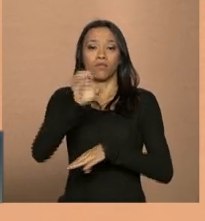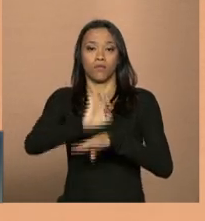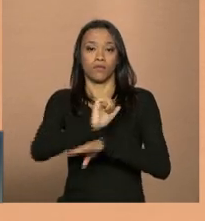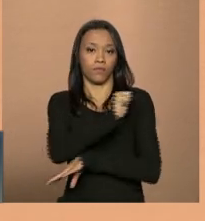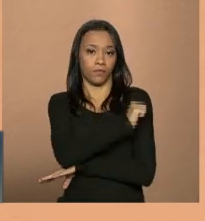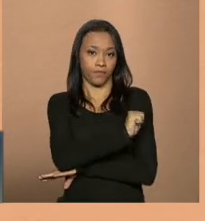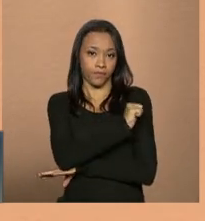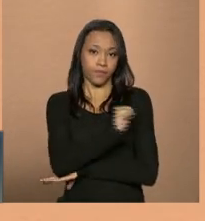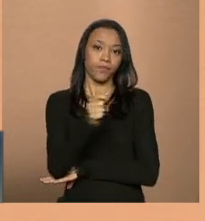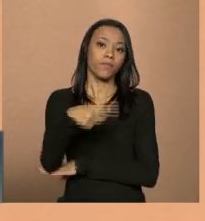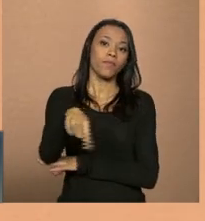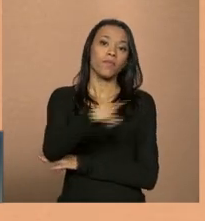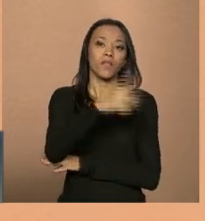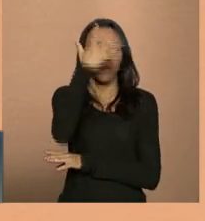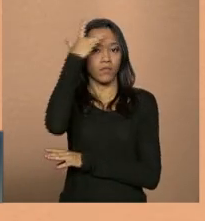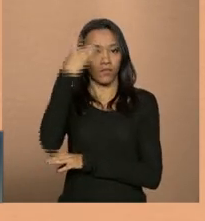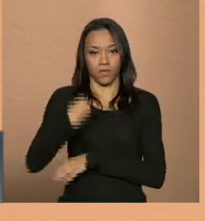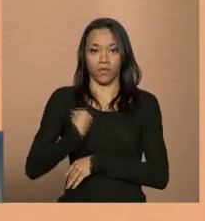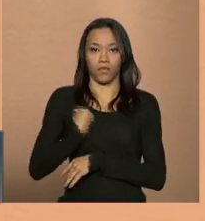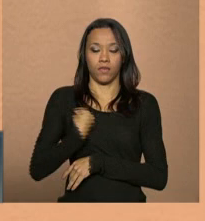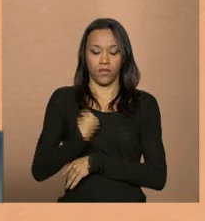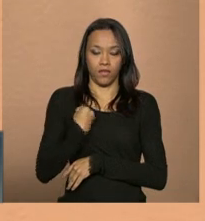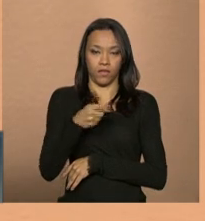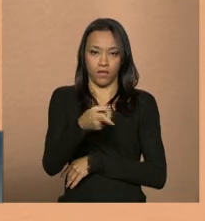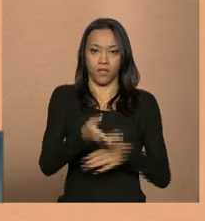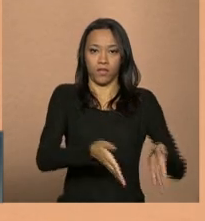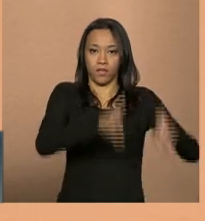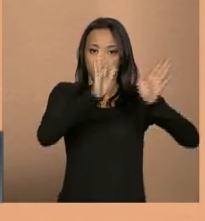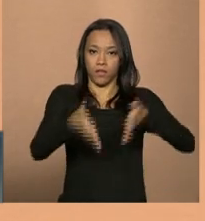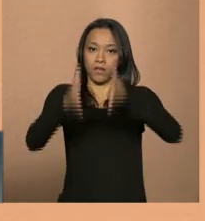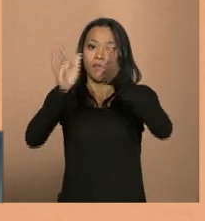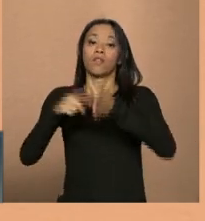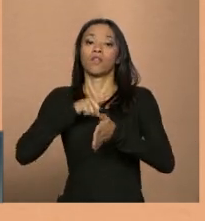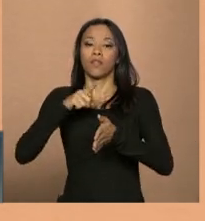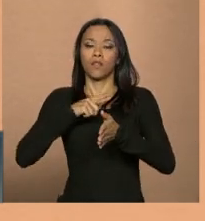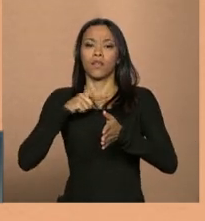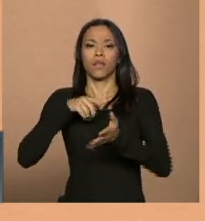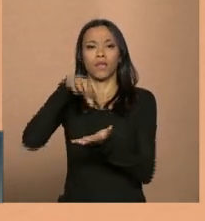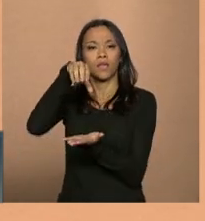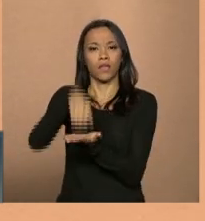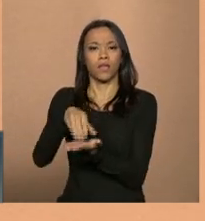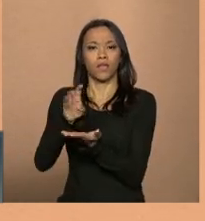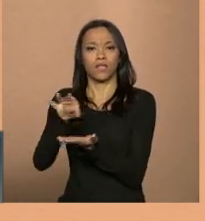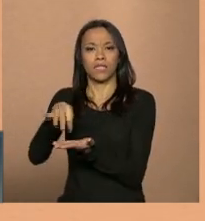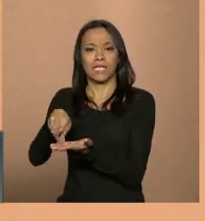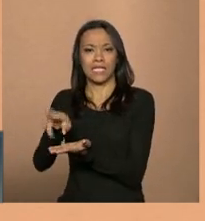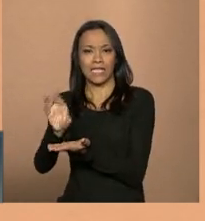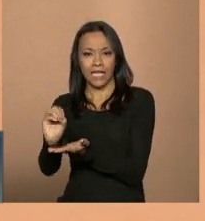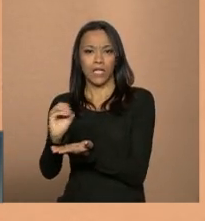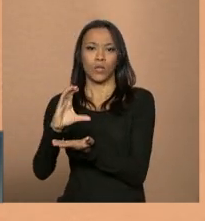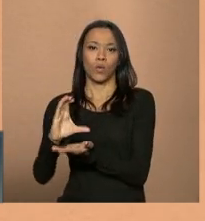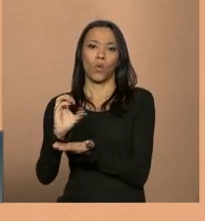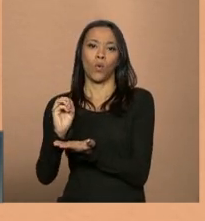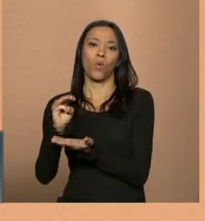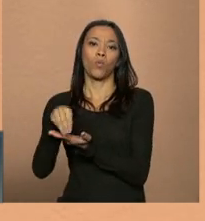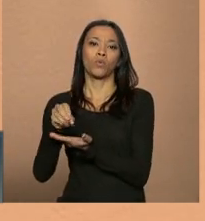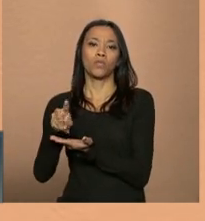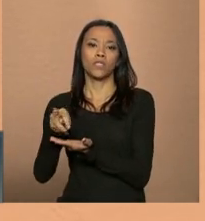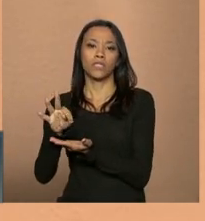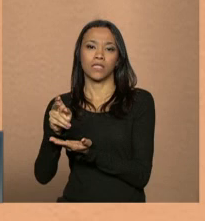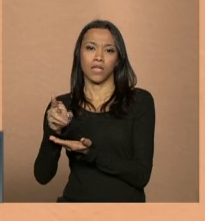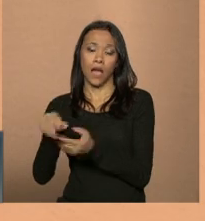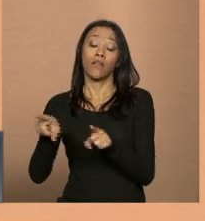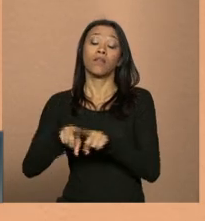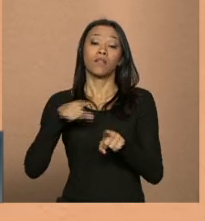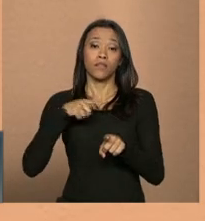os moradores do condomínio contam também com o Centro Comunitário quadra esportiva playgrounds duas